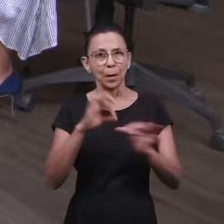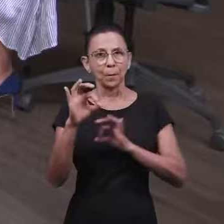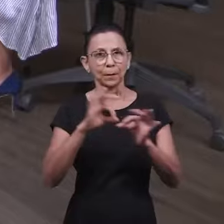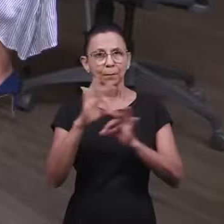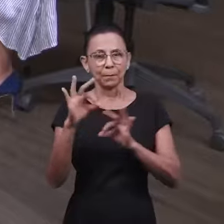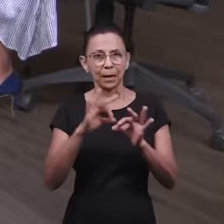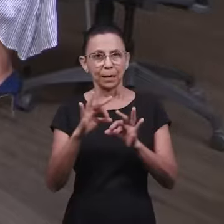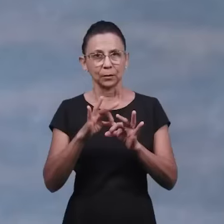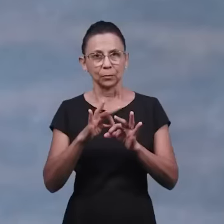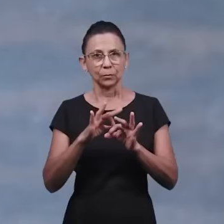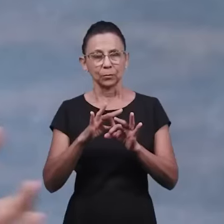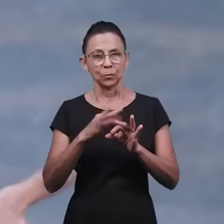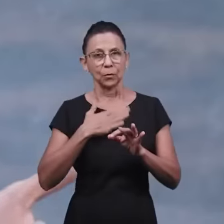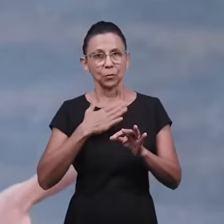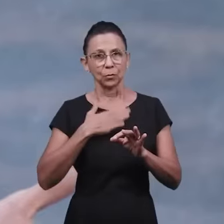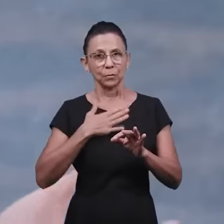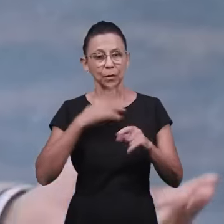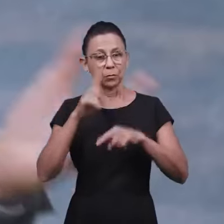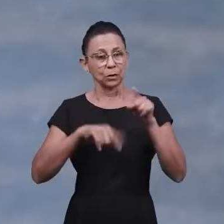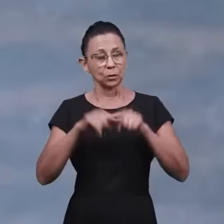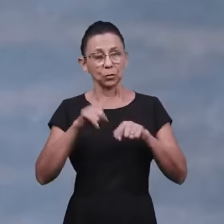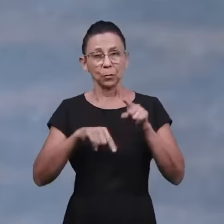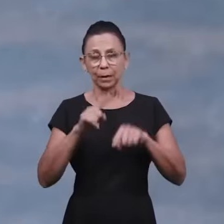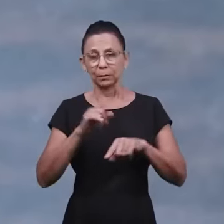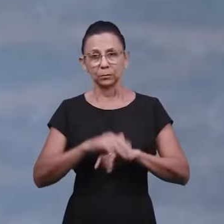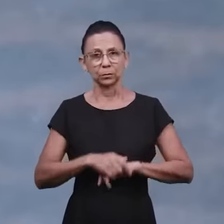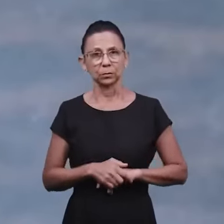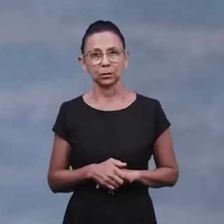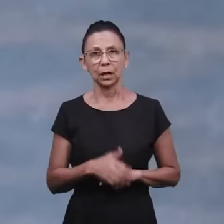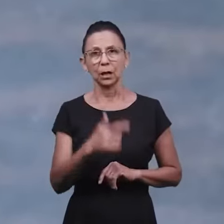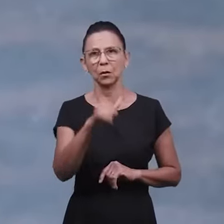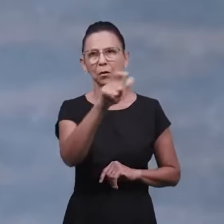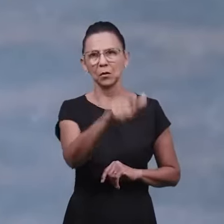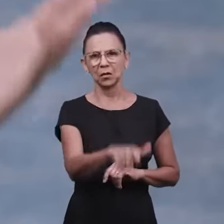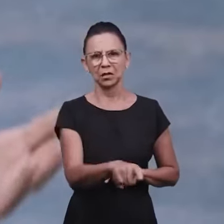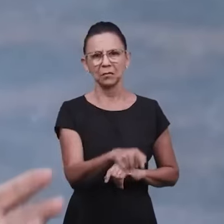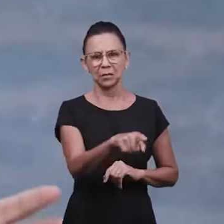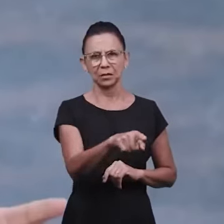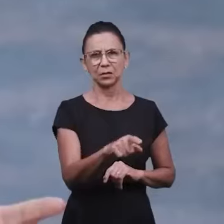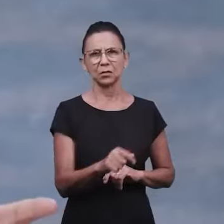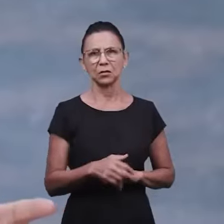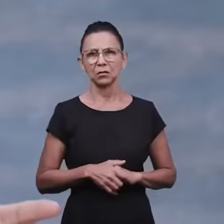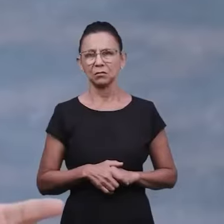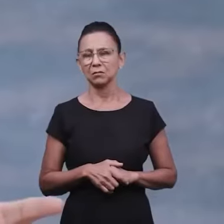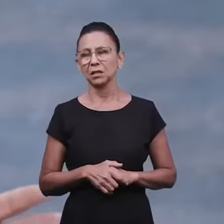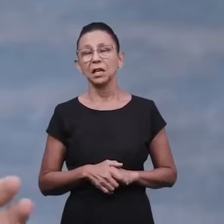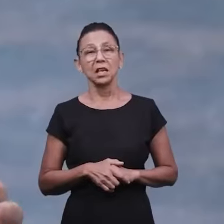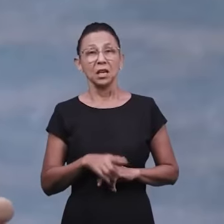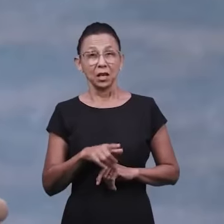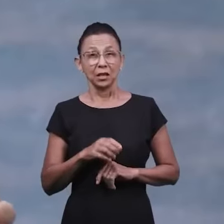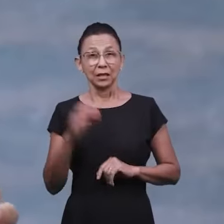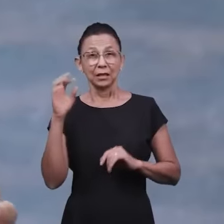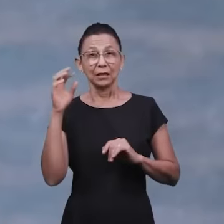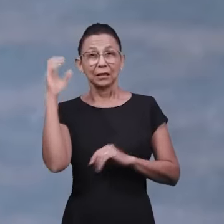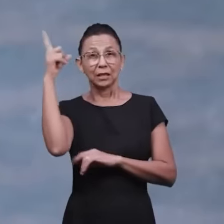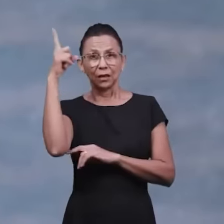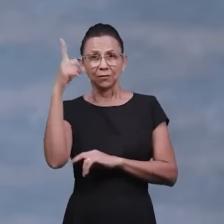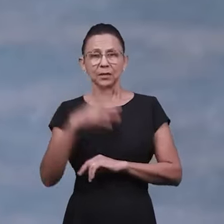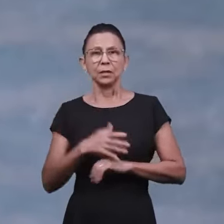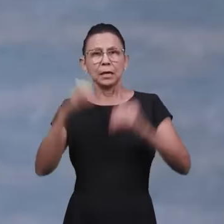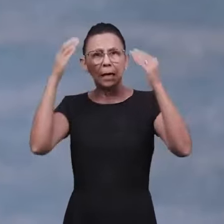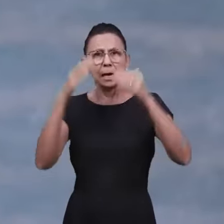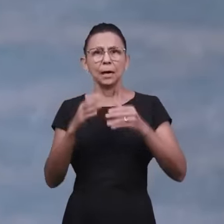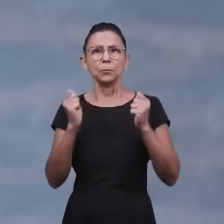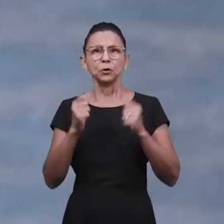não terceirizou. E acho que era um rei, podia ter os melhores luthiers. Podia mandar trazer de outro país, não. Ele não abria a mão,